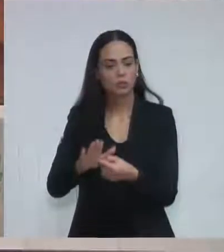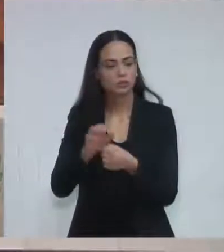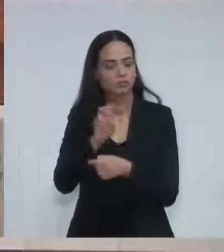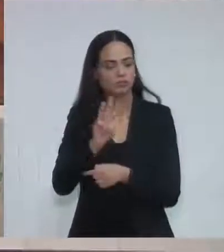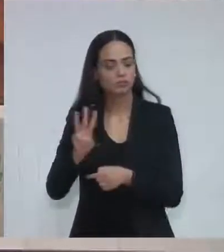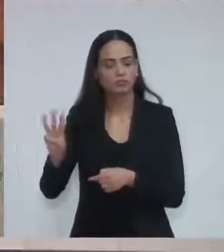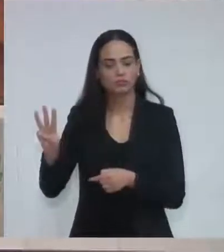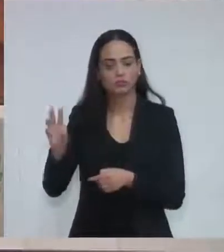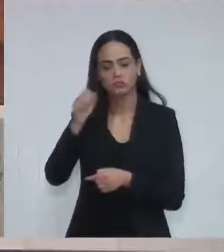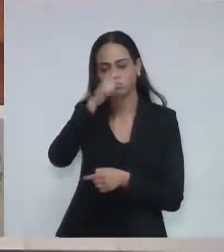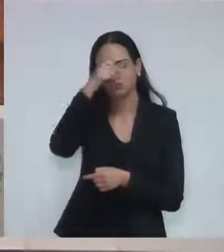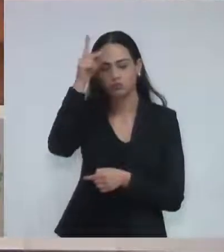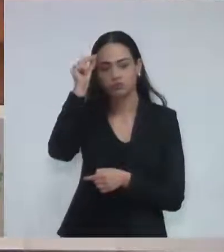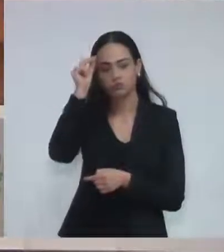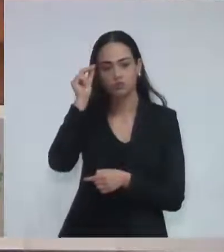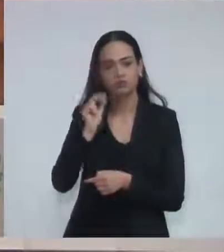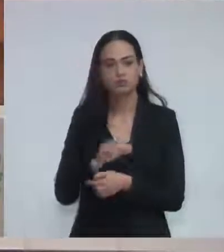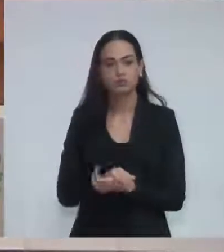documentos.